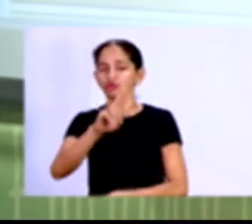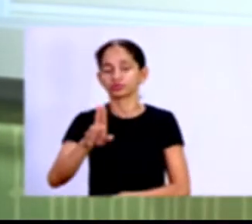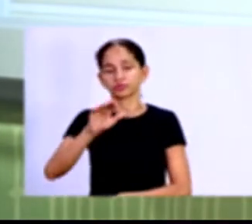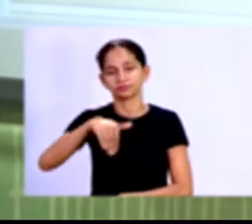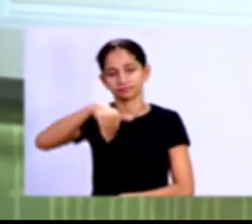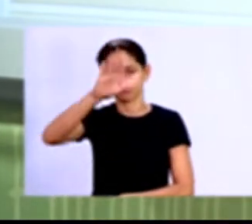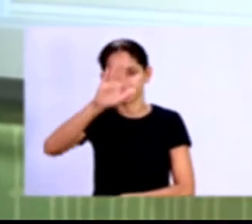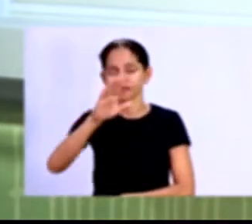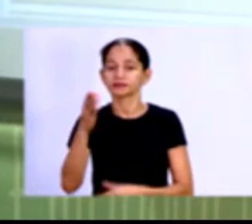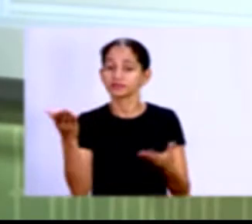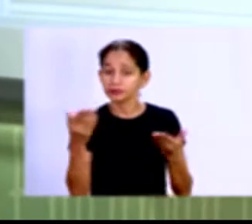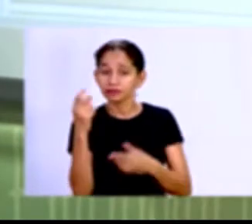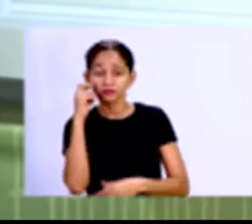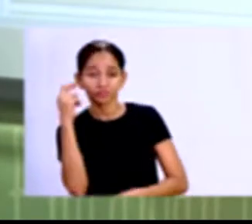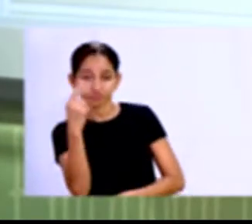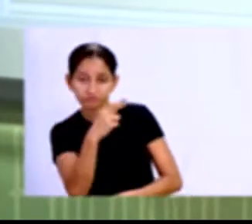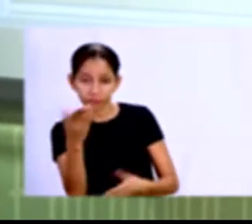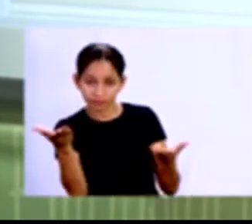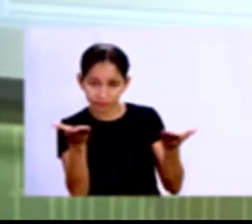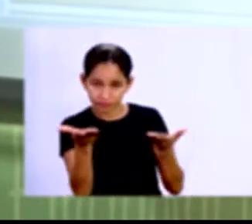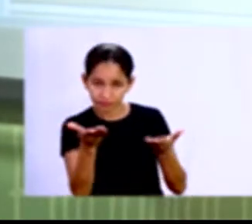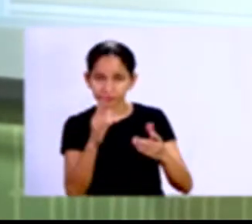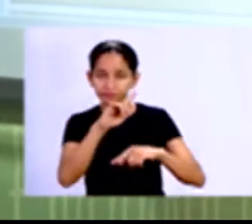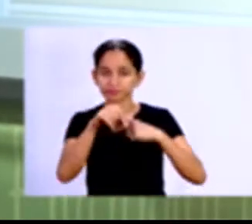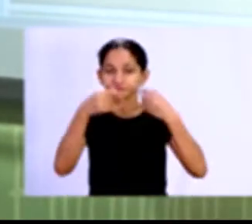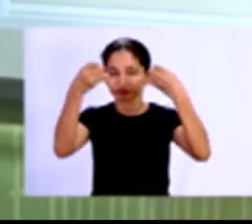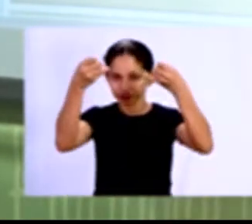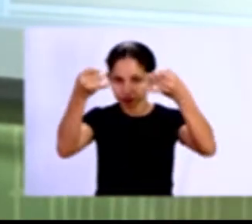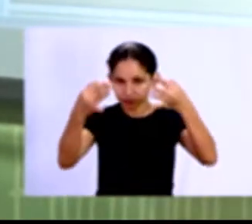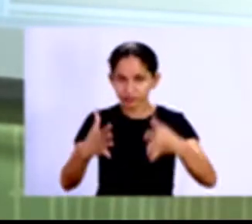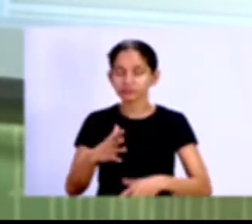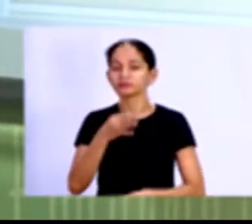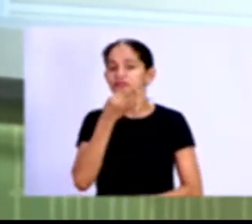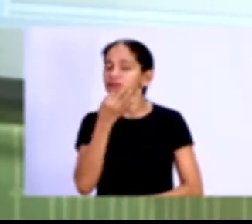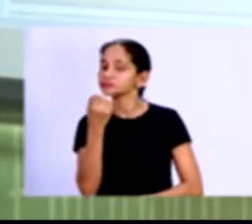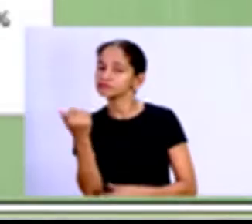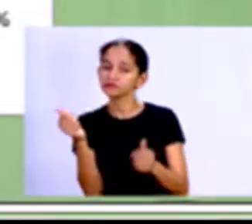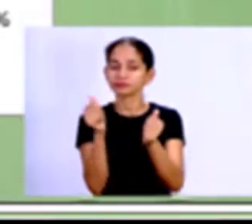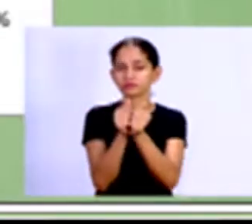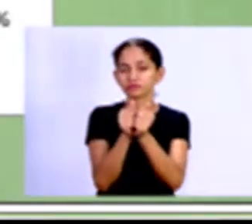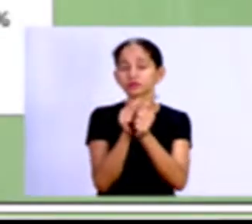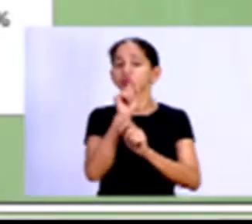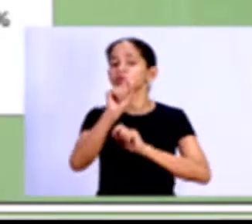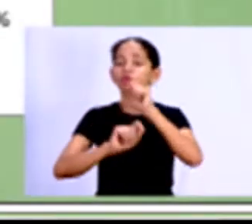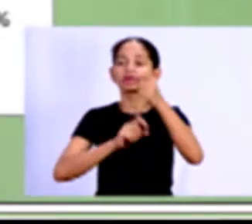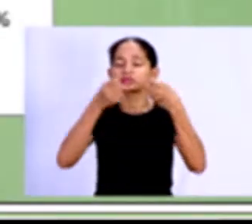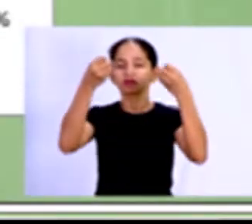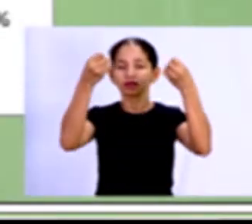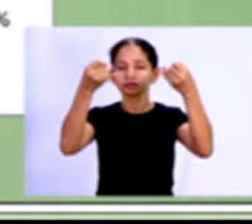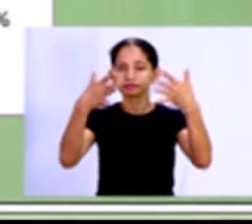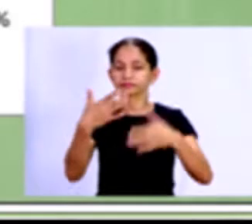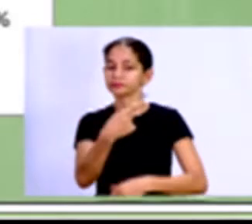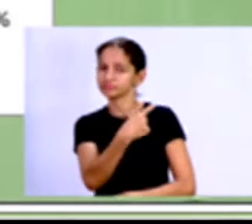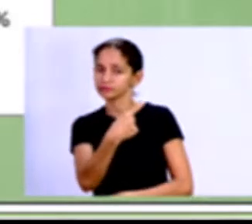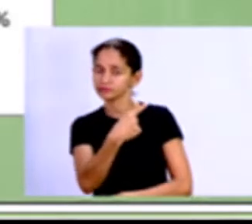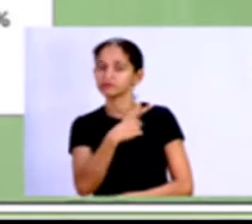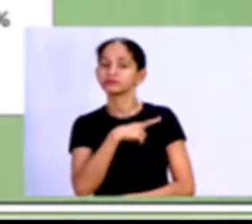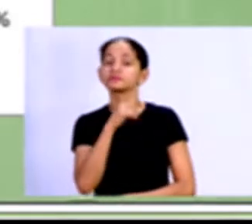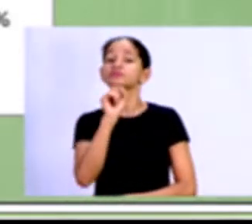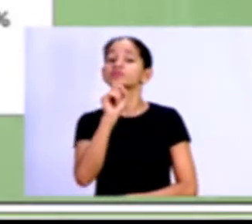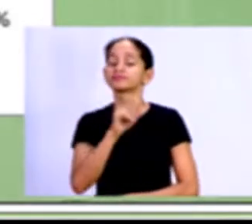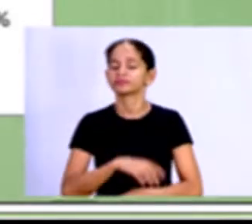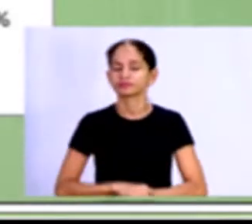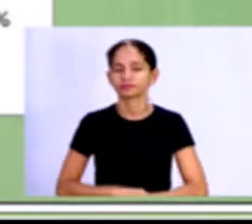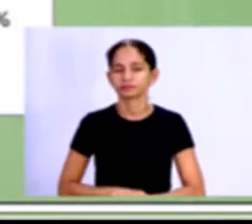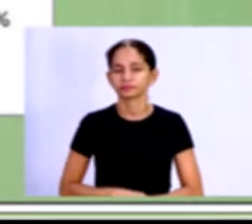utilizada. Então nós vamos olhar esse gráfico e depois o professor Janimar vai comentar junto com a gente o que quer dizer esse gráfico aí. Vamos olhar aqui um pouquinho.